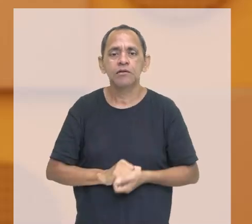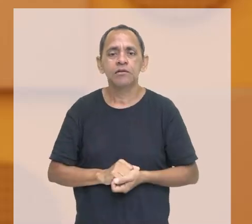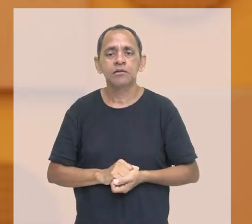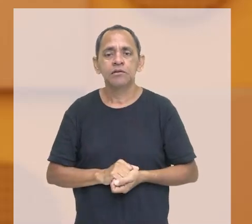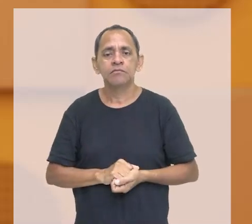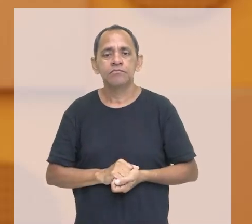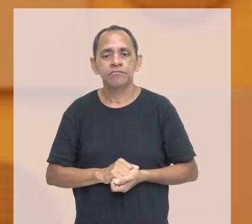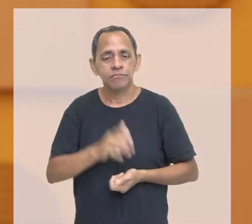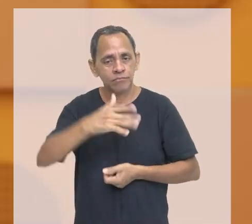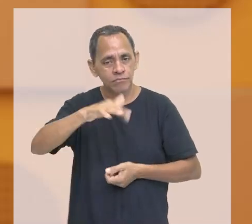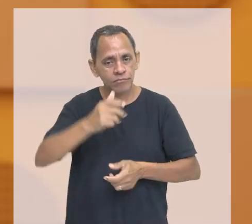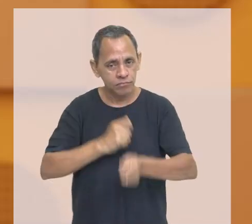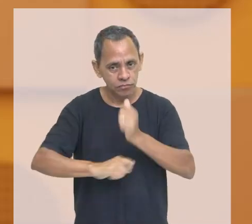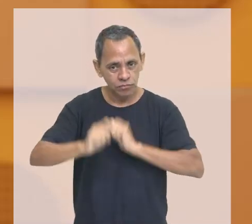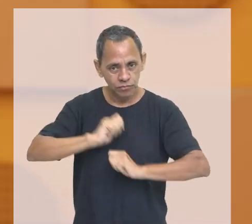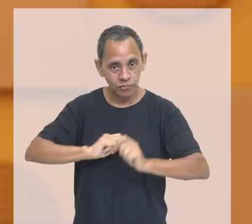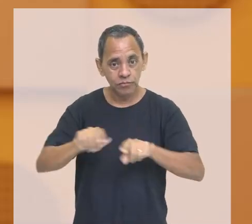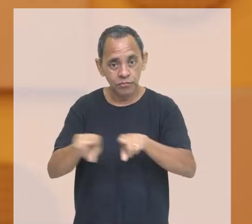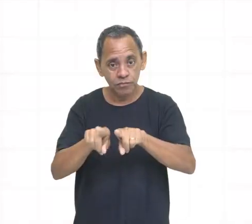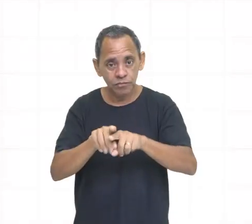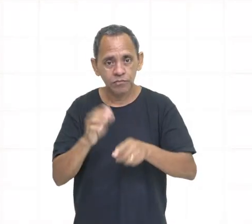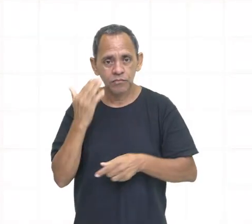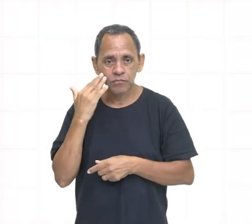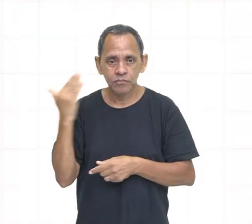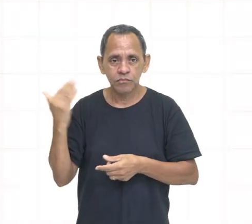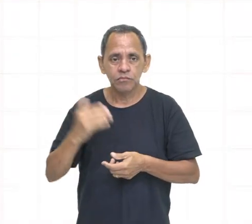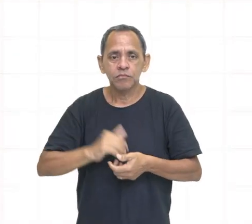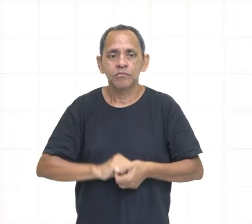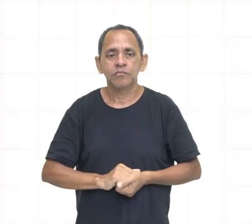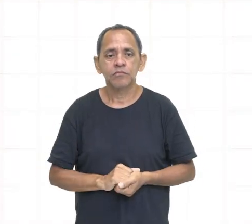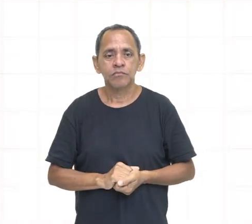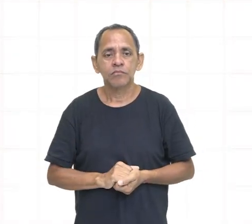à economia. Vamos ao texto. Vamos lá, galerinha.